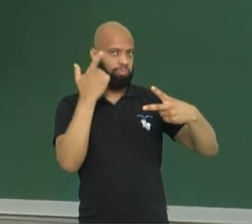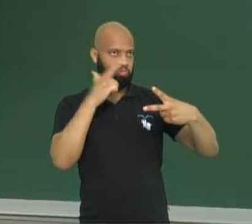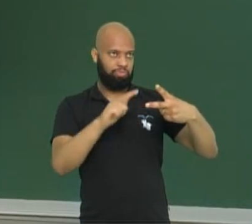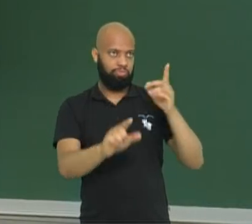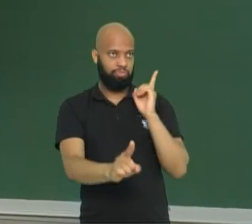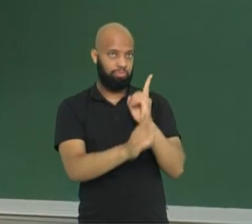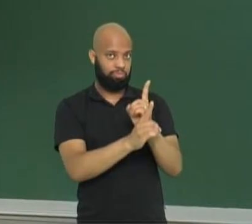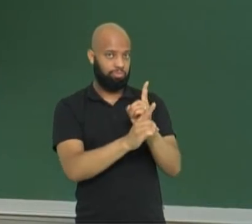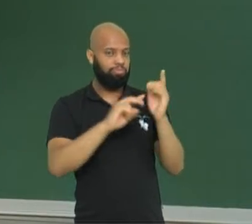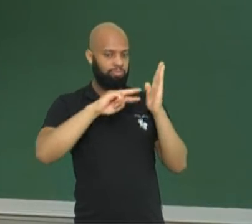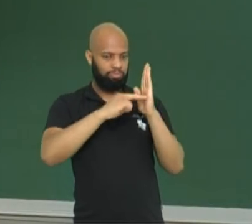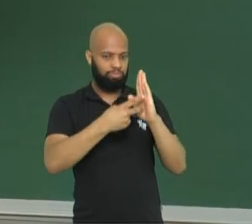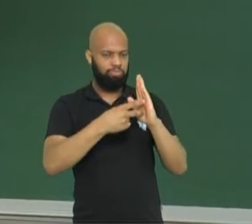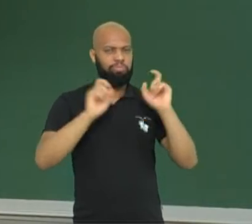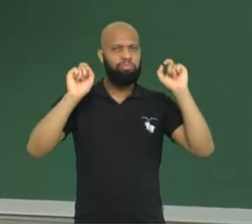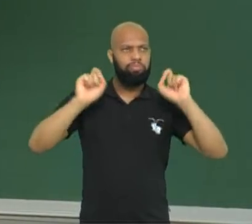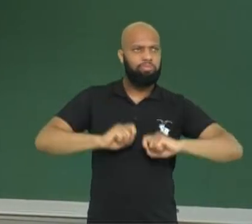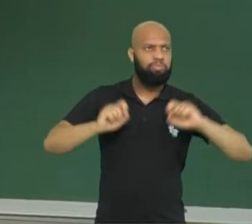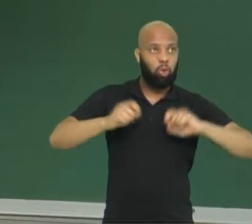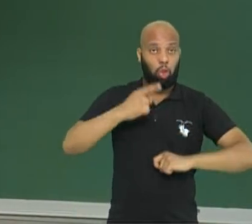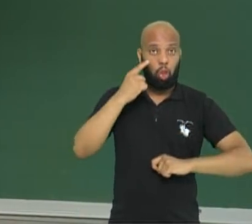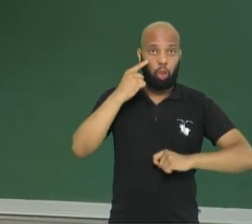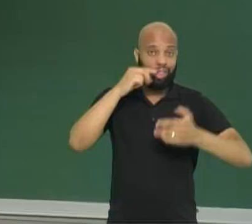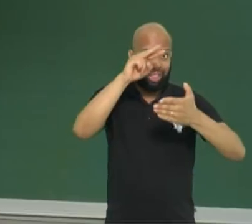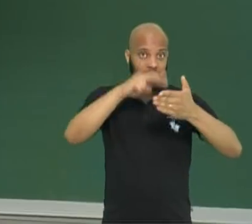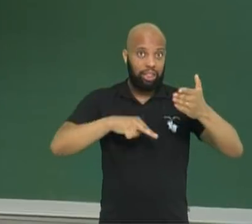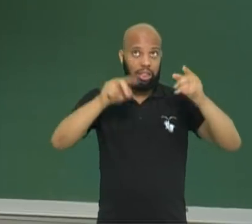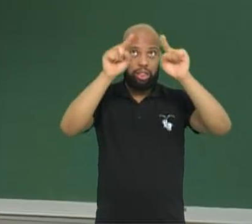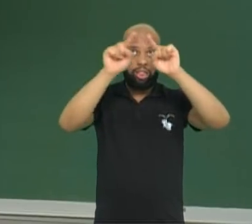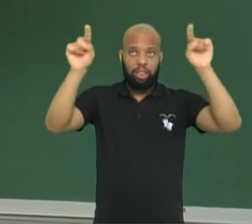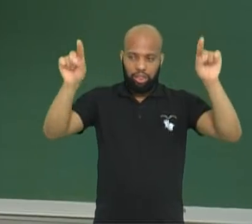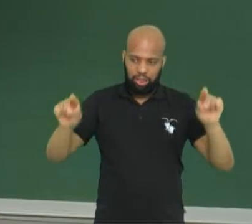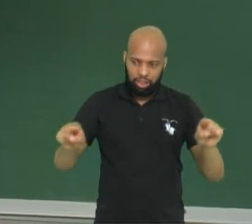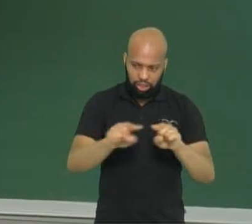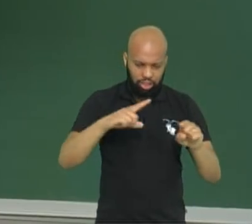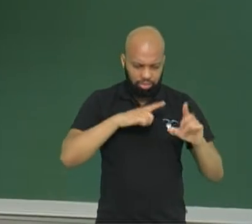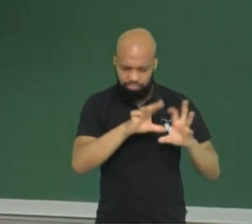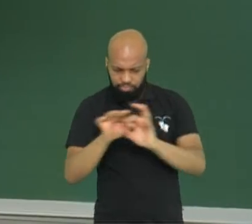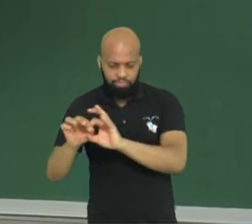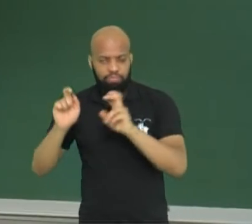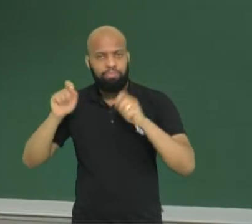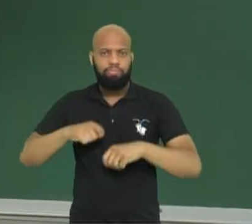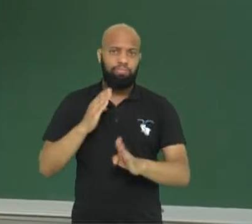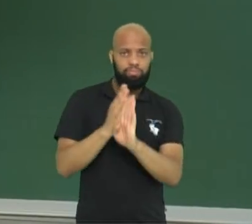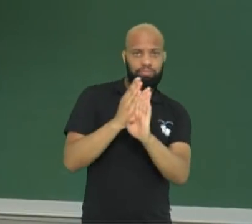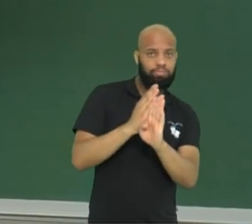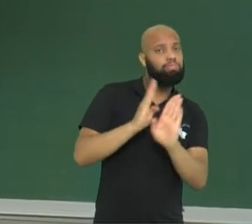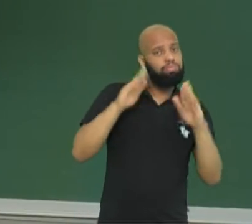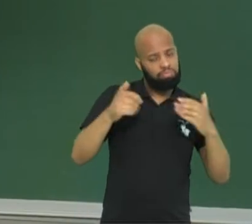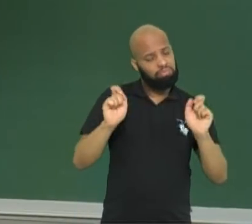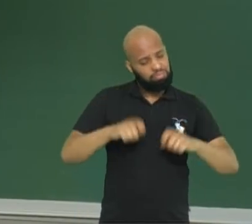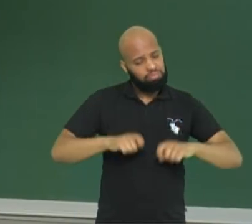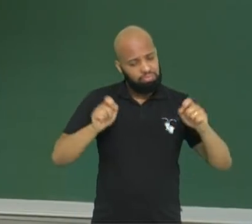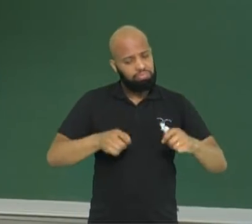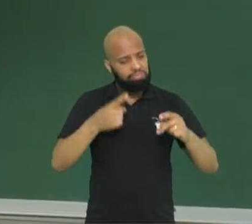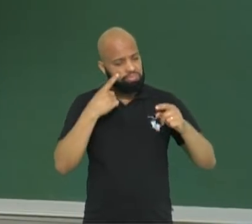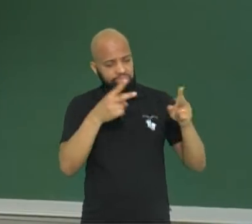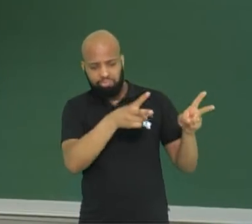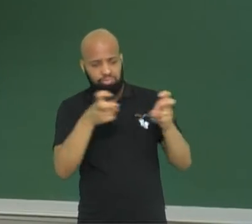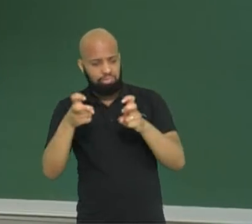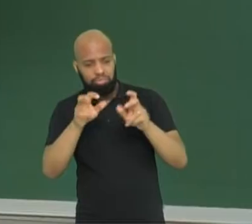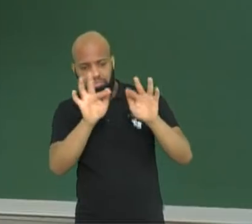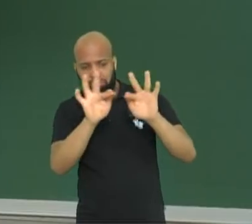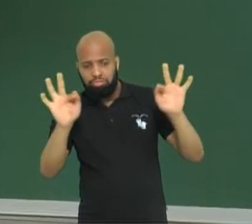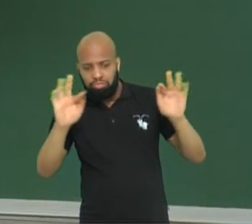colocados aqui, né, era possível fazer essa identificação, às vezes pelo contexto, né? A maioria das vezes sim, né, pessoal? Às vezes nós